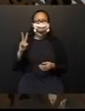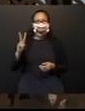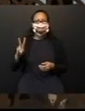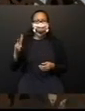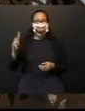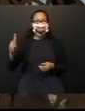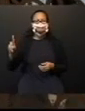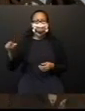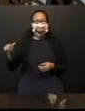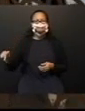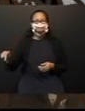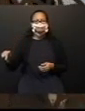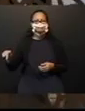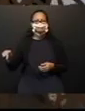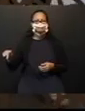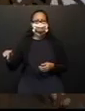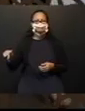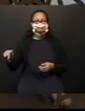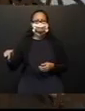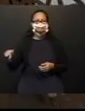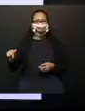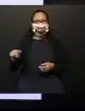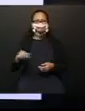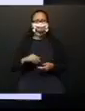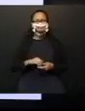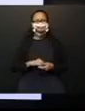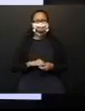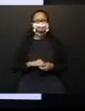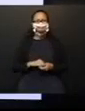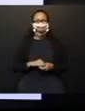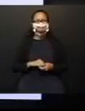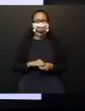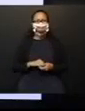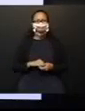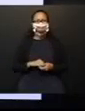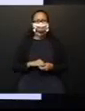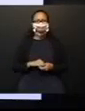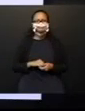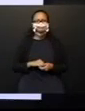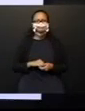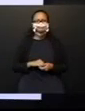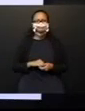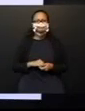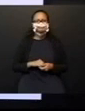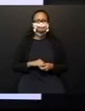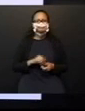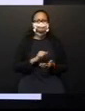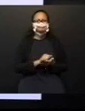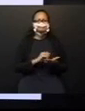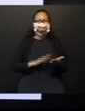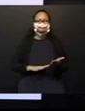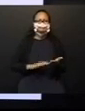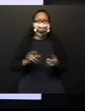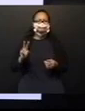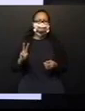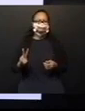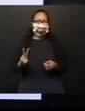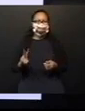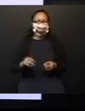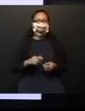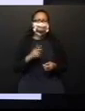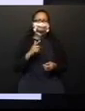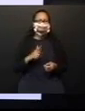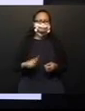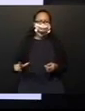217, página 217, lá já vai para a atividade 2, que também é a continuação